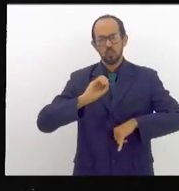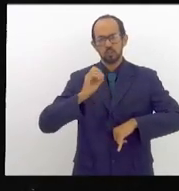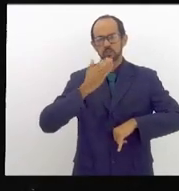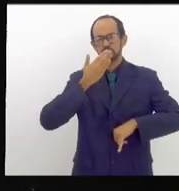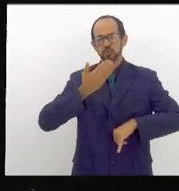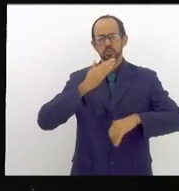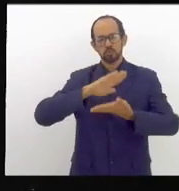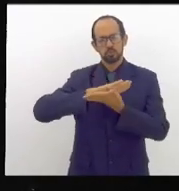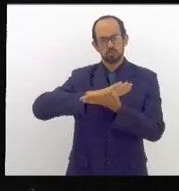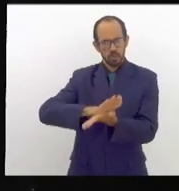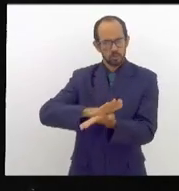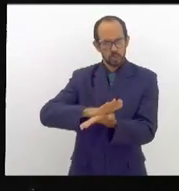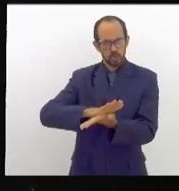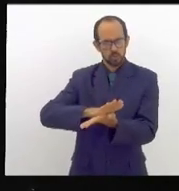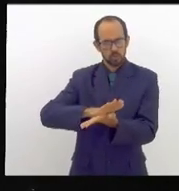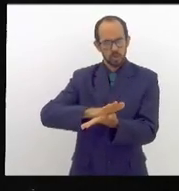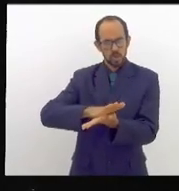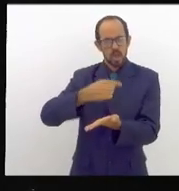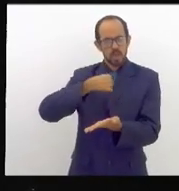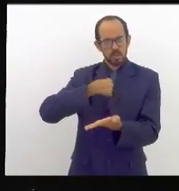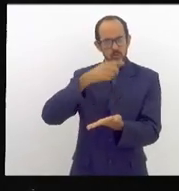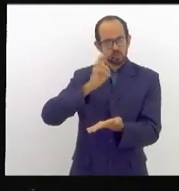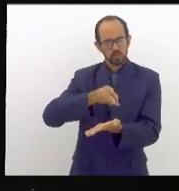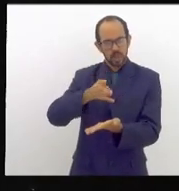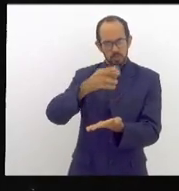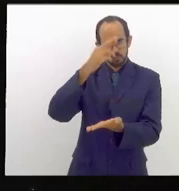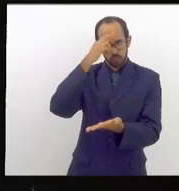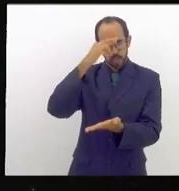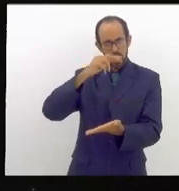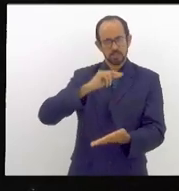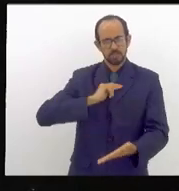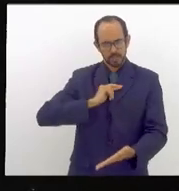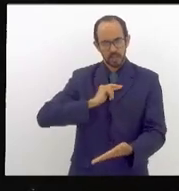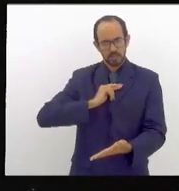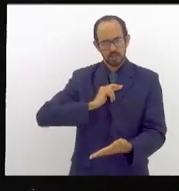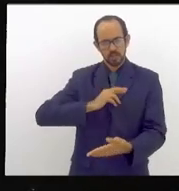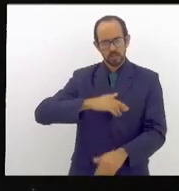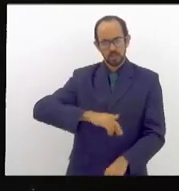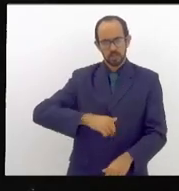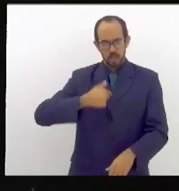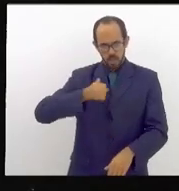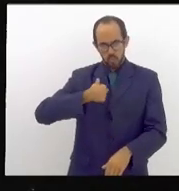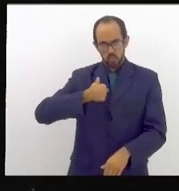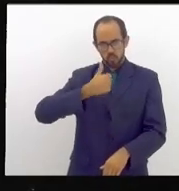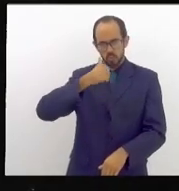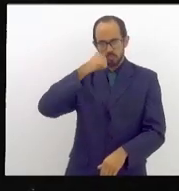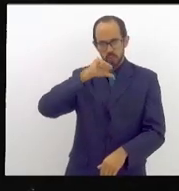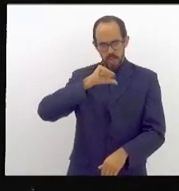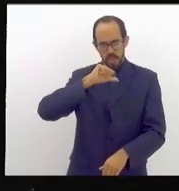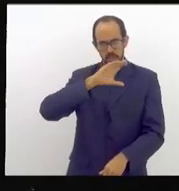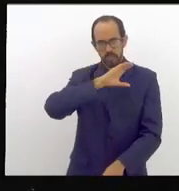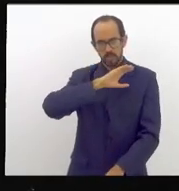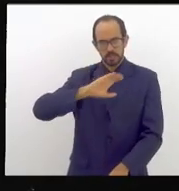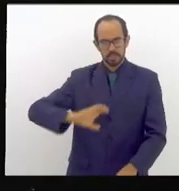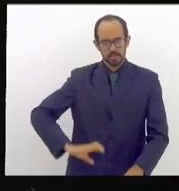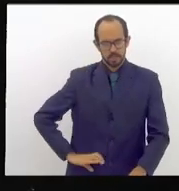preconceito aqui eu sempre fui respeitada como mulher como Cristã